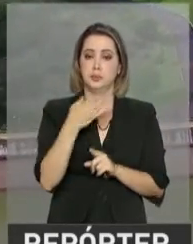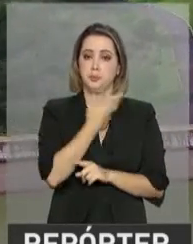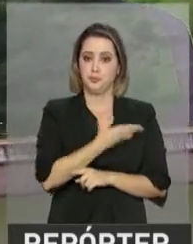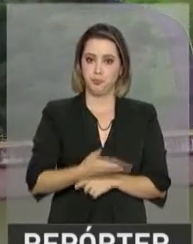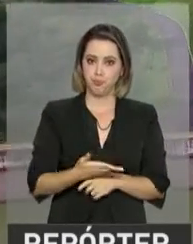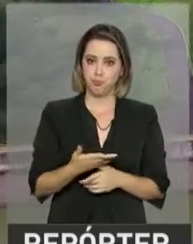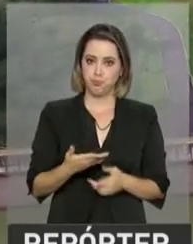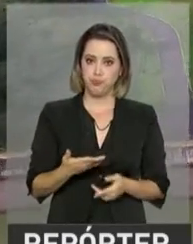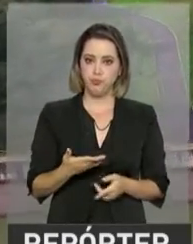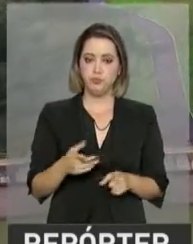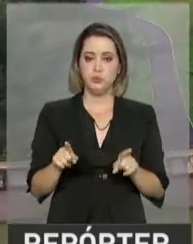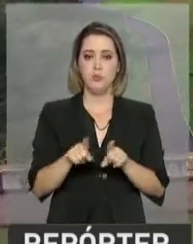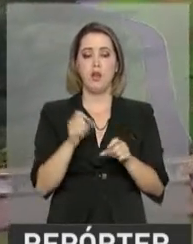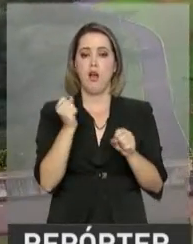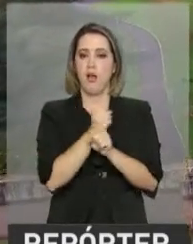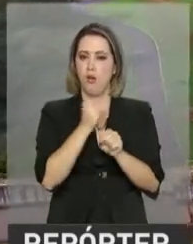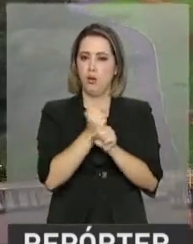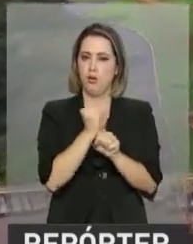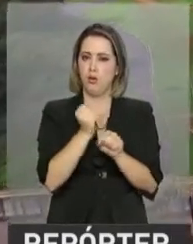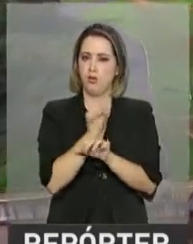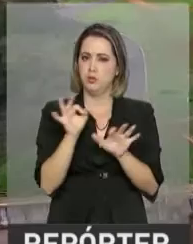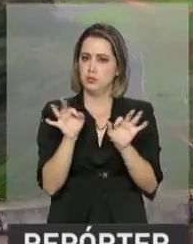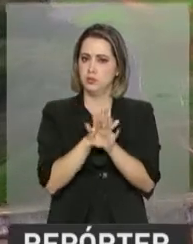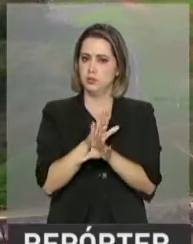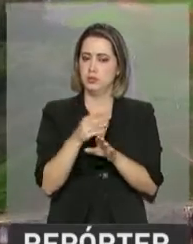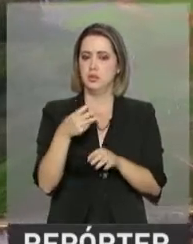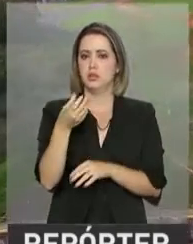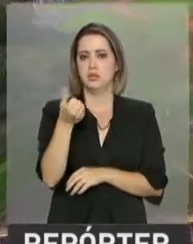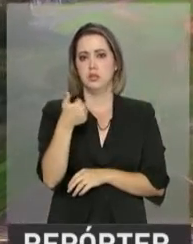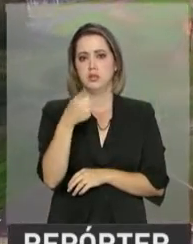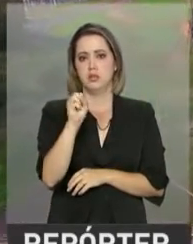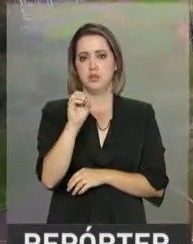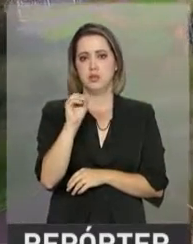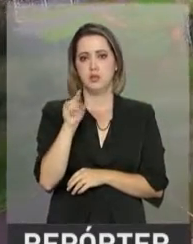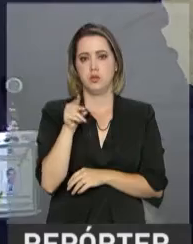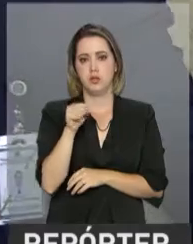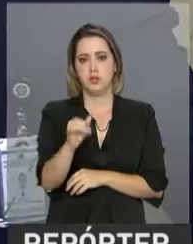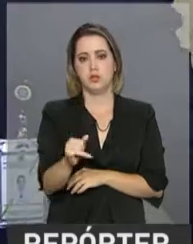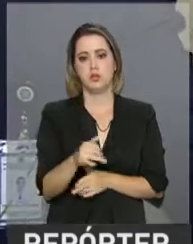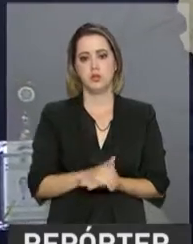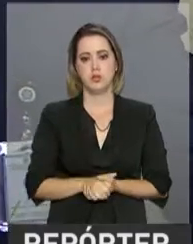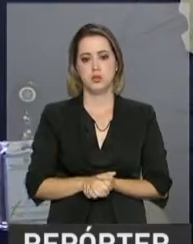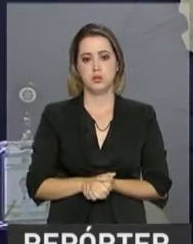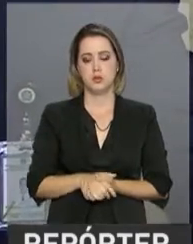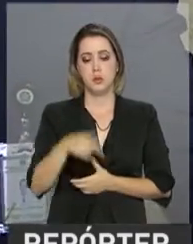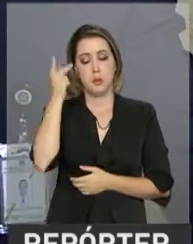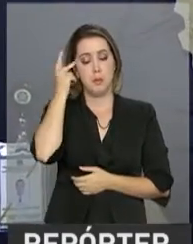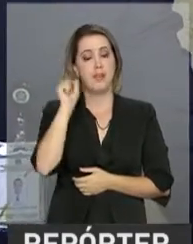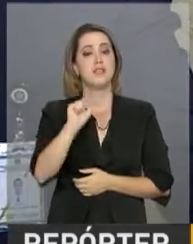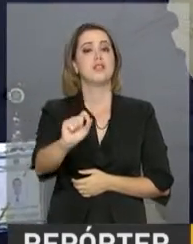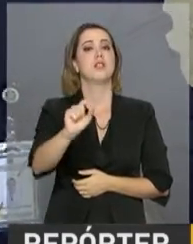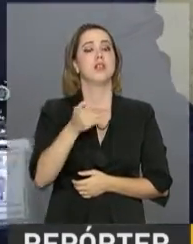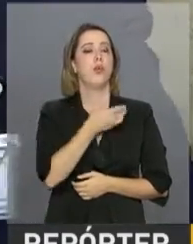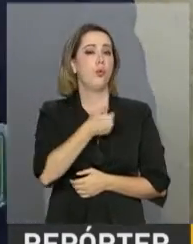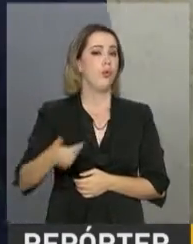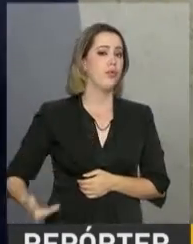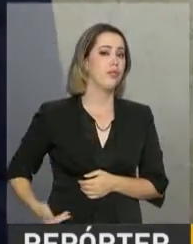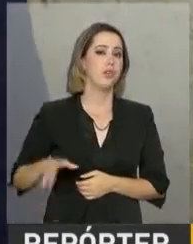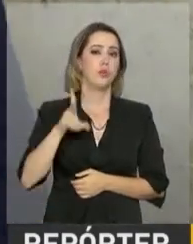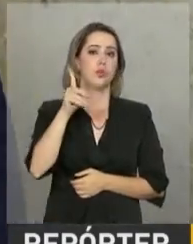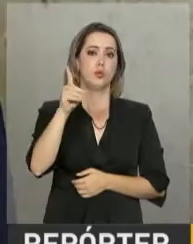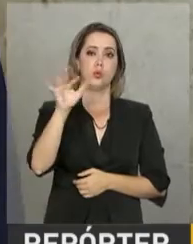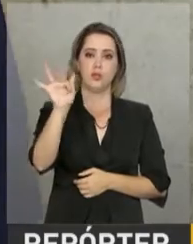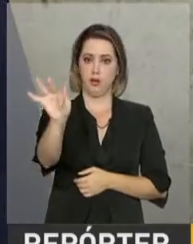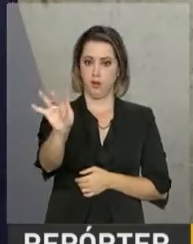descoberto a obra deve ficar pronta em até 180 dias para que o governo defenderá o